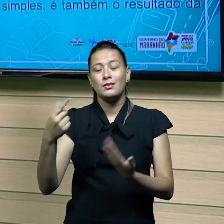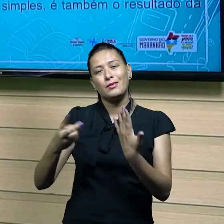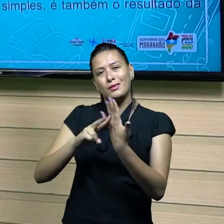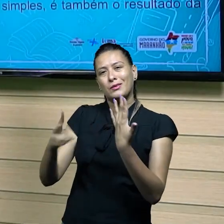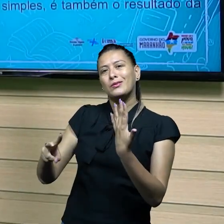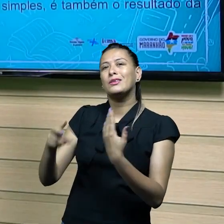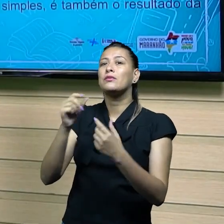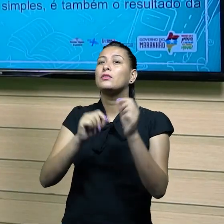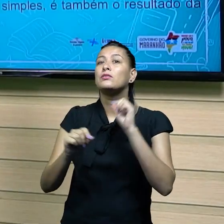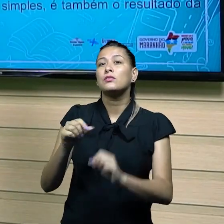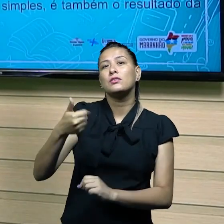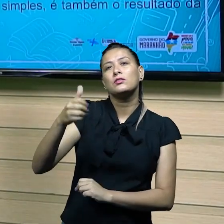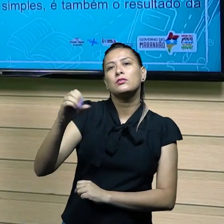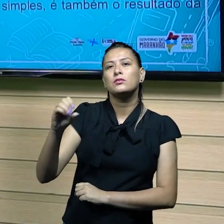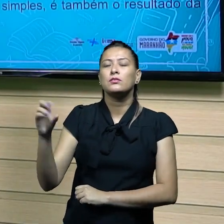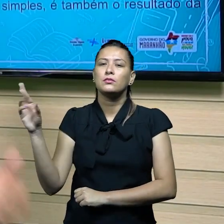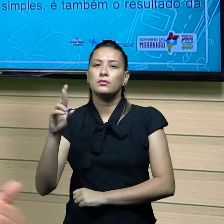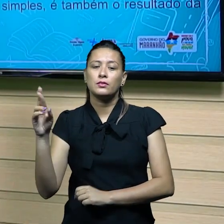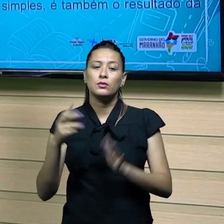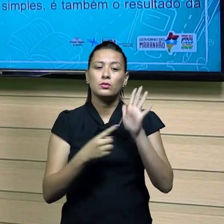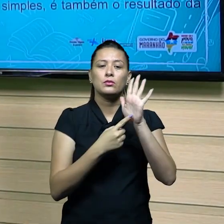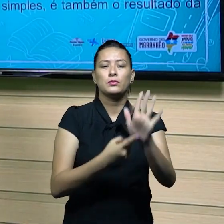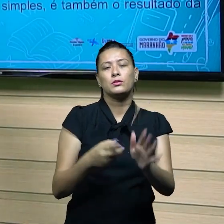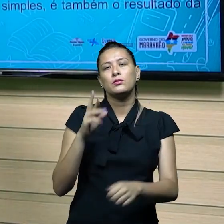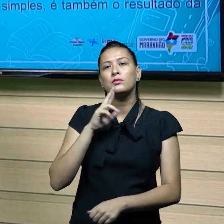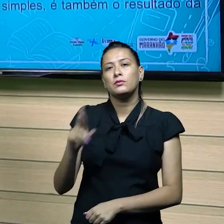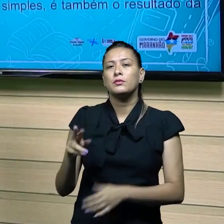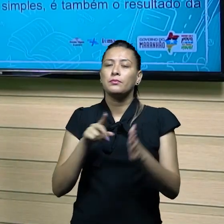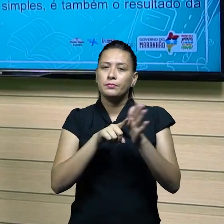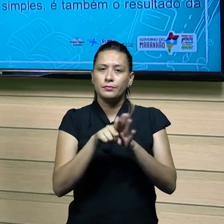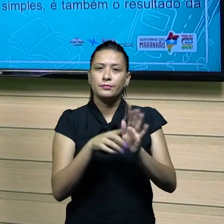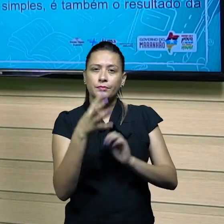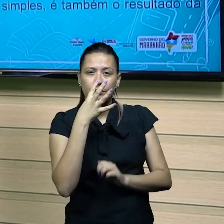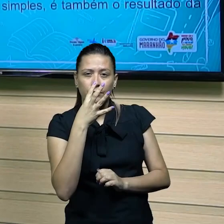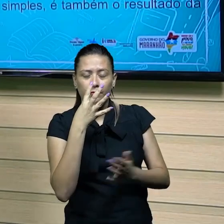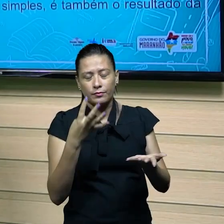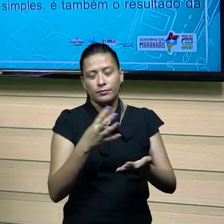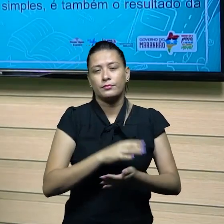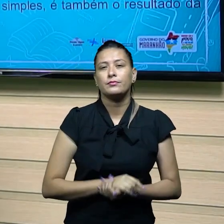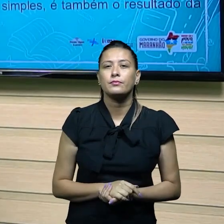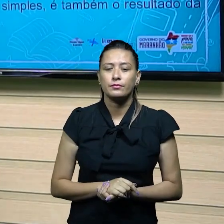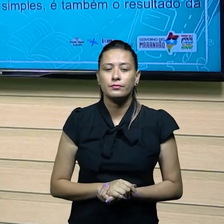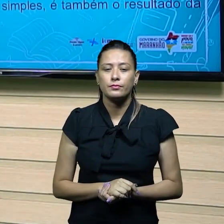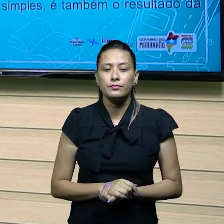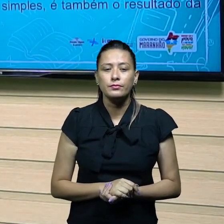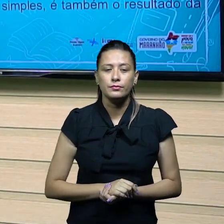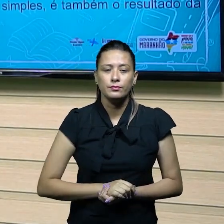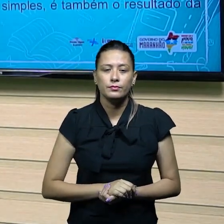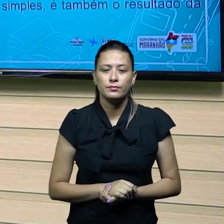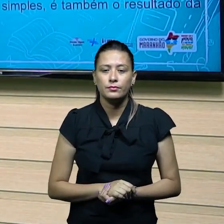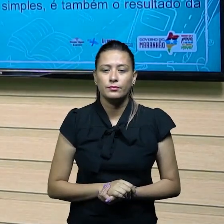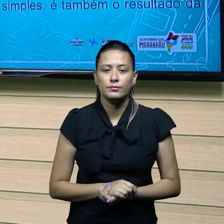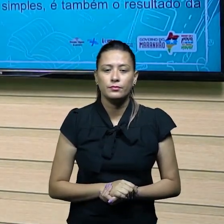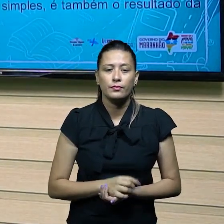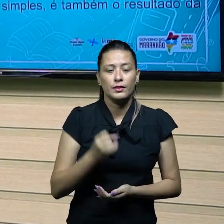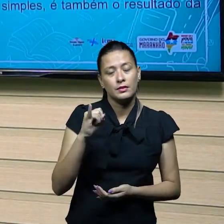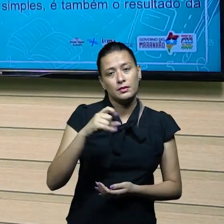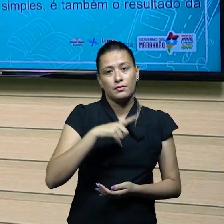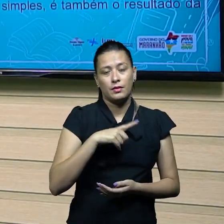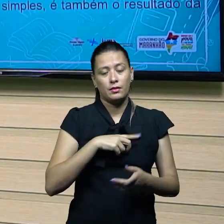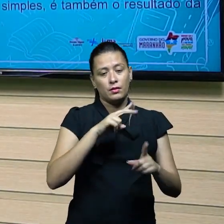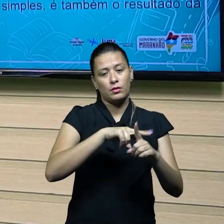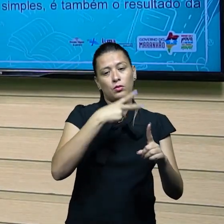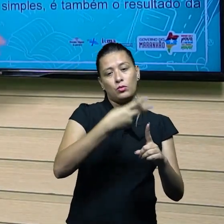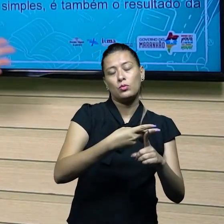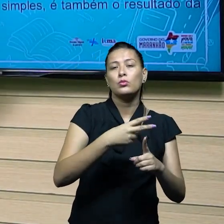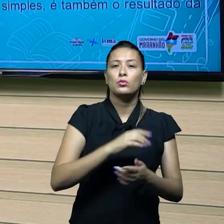grosseira, tá? Dessa forma, ok? Analisando se eu vou ter lucro ou eu vou ter prejuízo naquela situação na minha empresa, naquele período, tá bem? E o